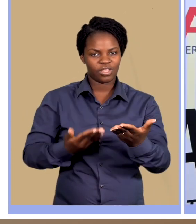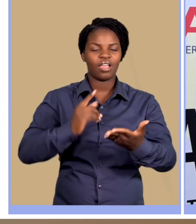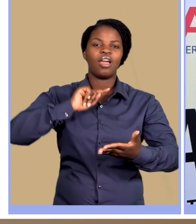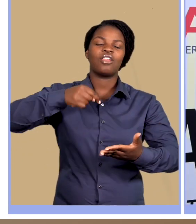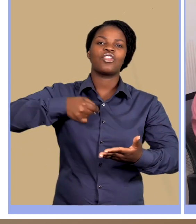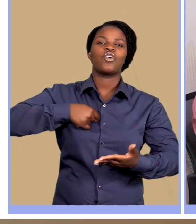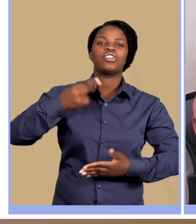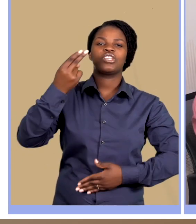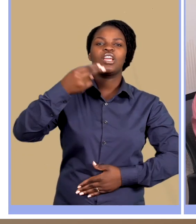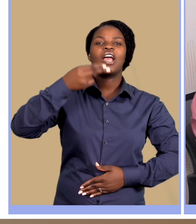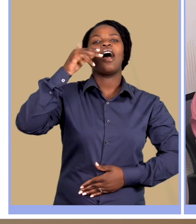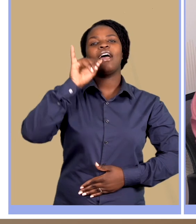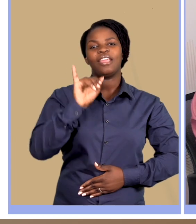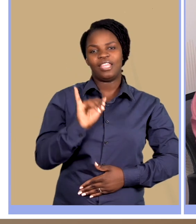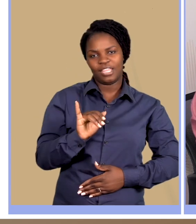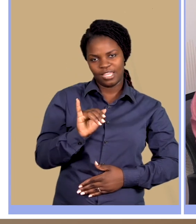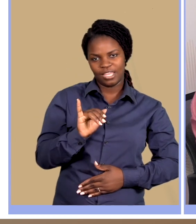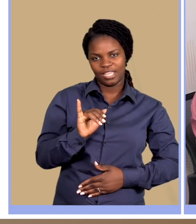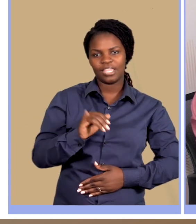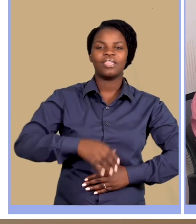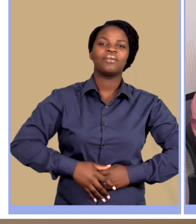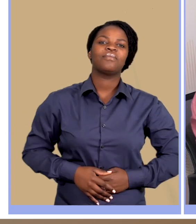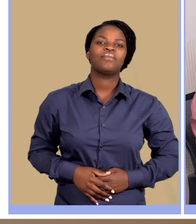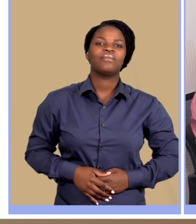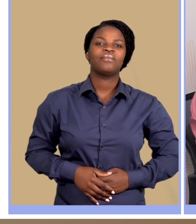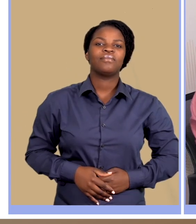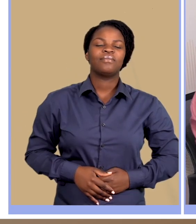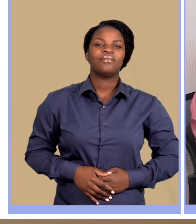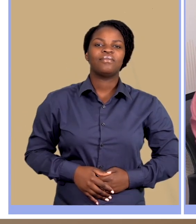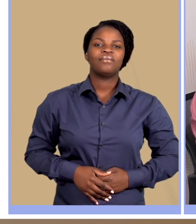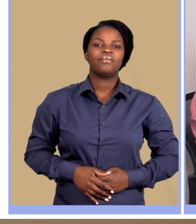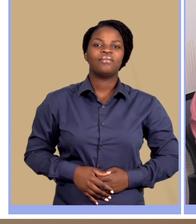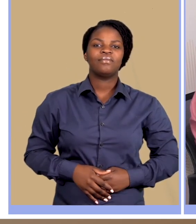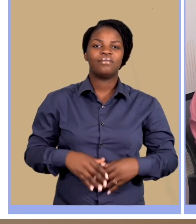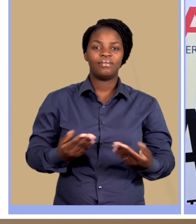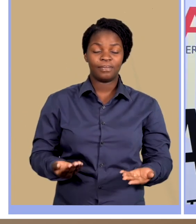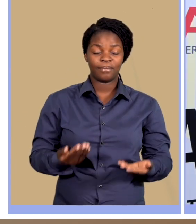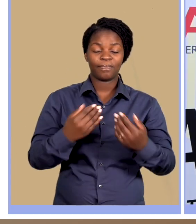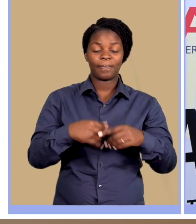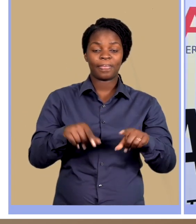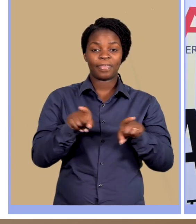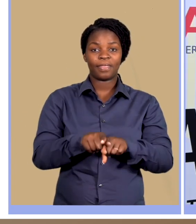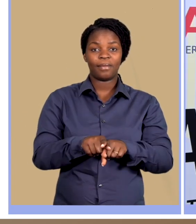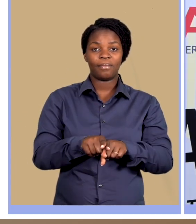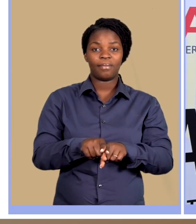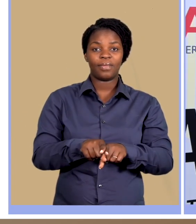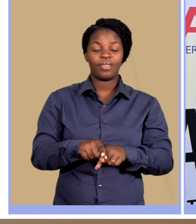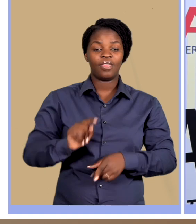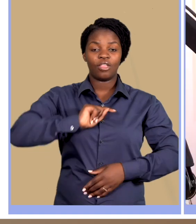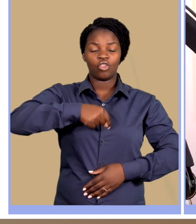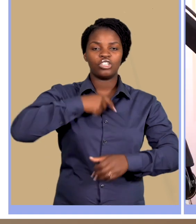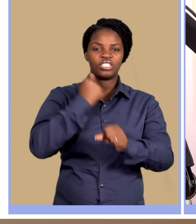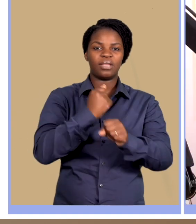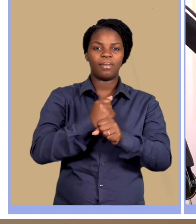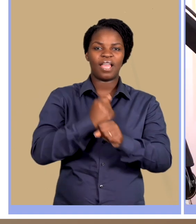é efetuado à Humanity and Inclusion, ou seja, ex-handicap internacional e melhor identificado